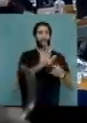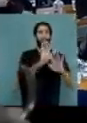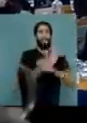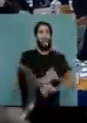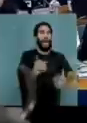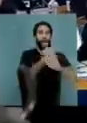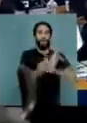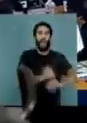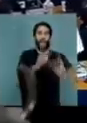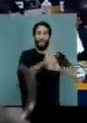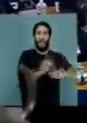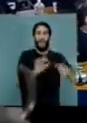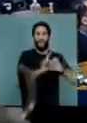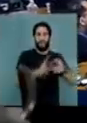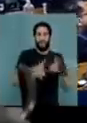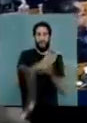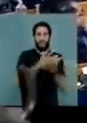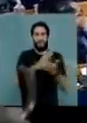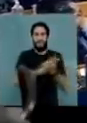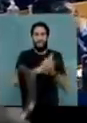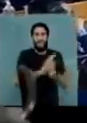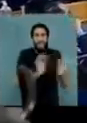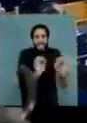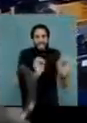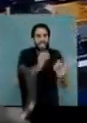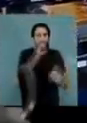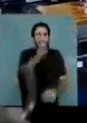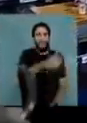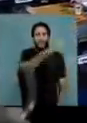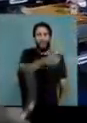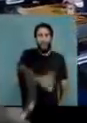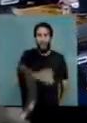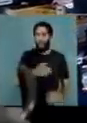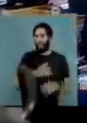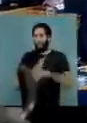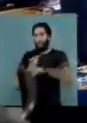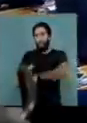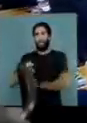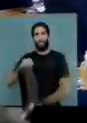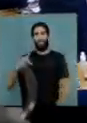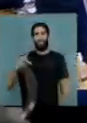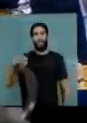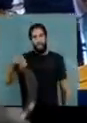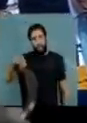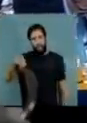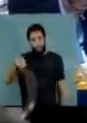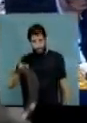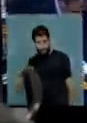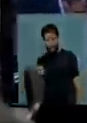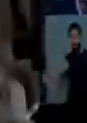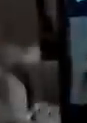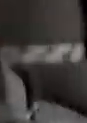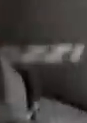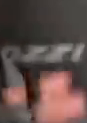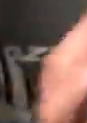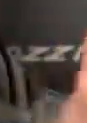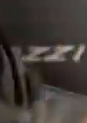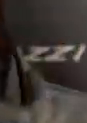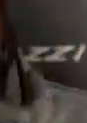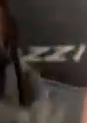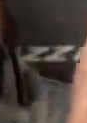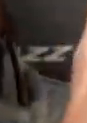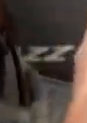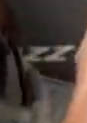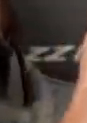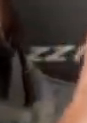ruptura do Estado democrático direito participe de uma comissão que a pura responsabilidades